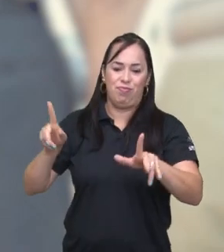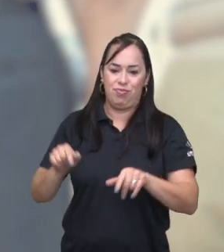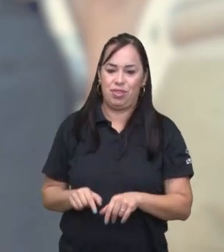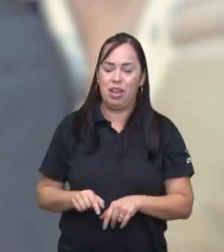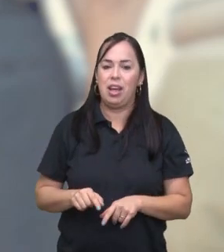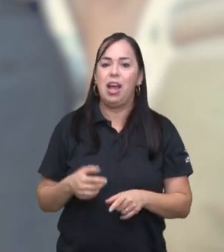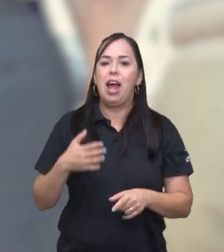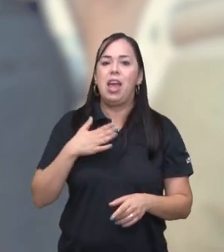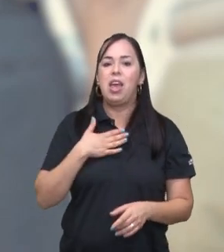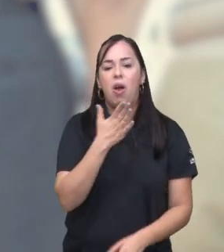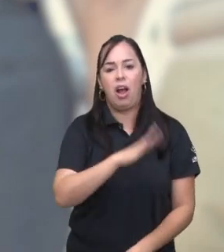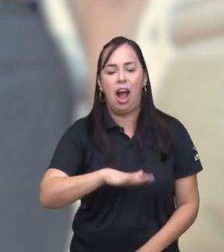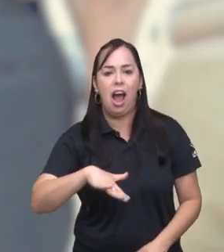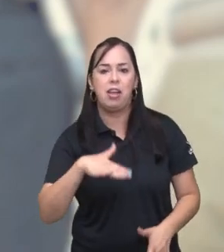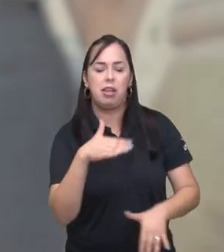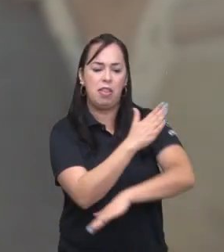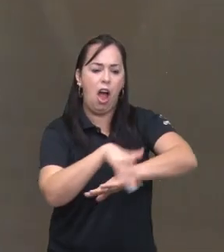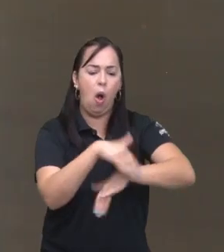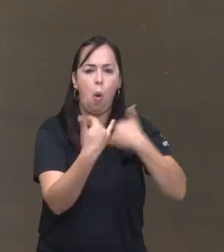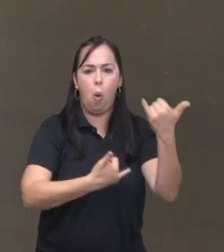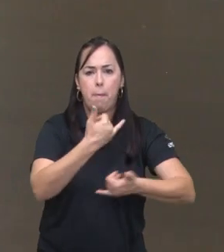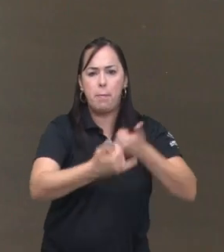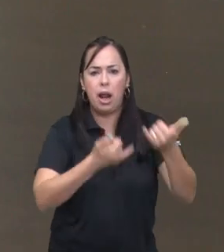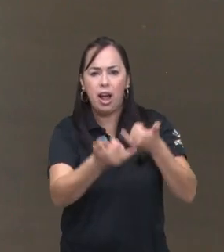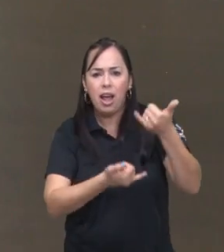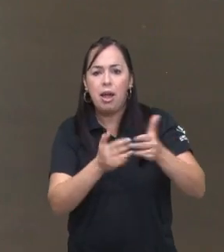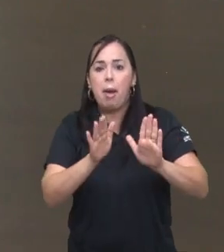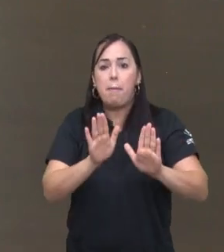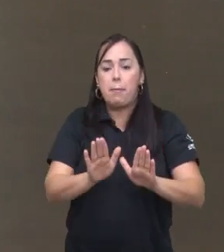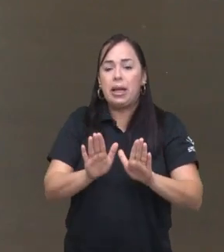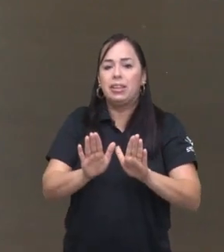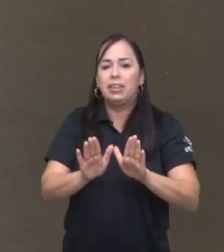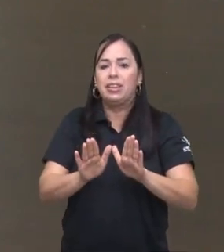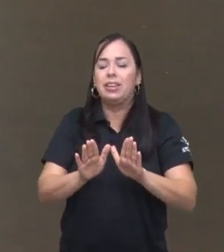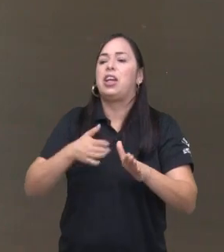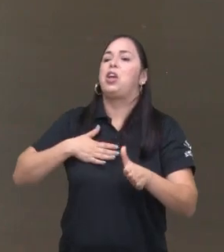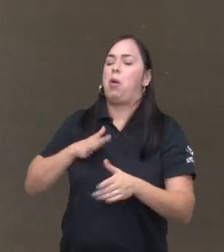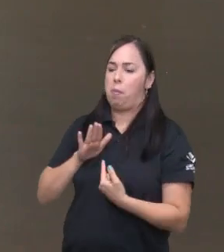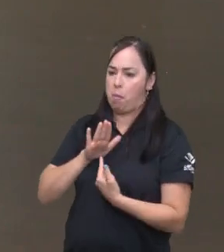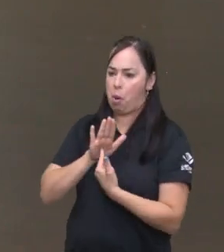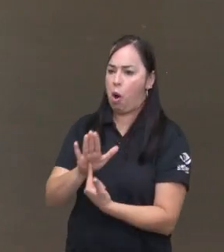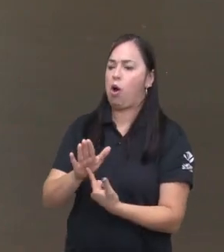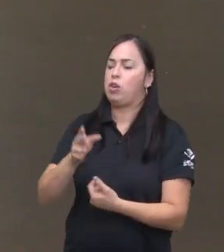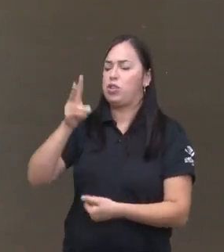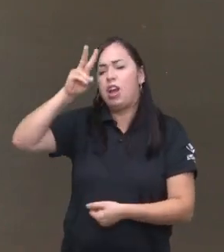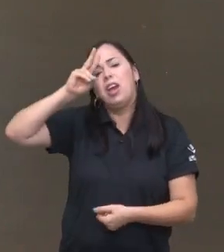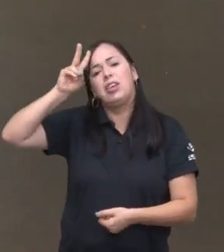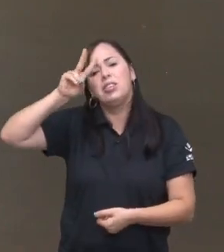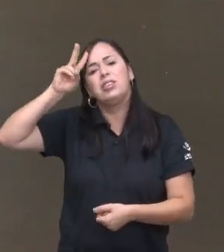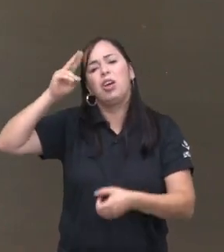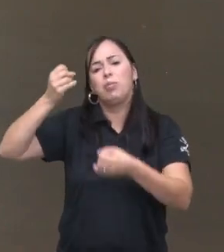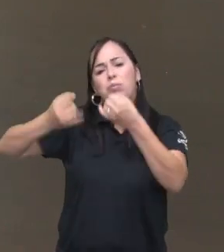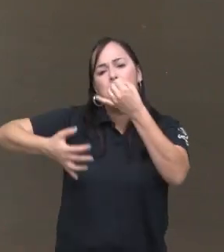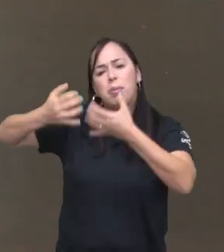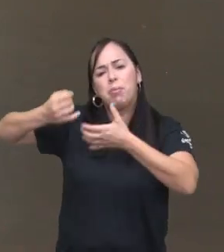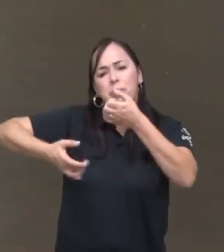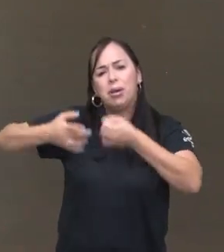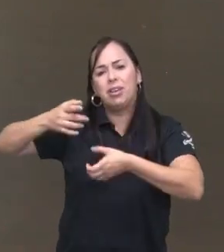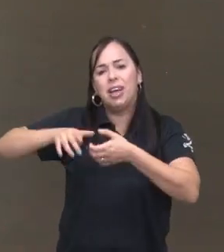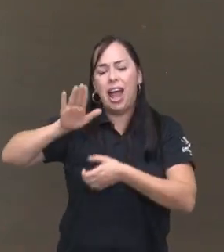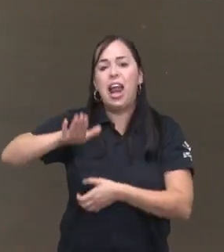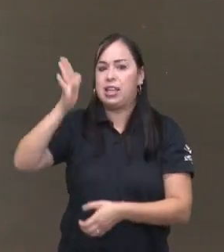na rua, brincando. Mas na medida do possível a gente passa pra ela, conta as histórias, tudo. Ela sabe de todas